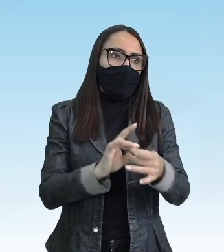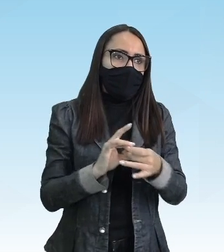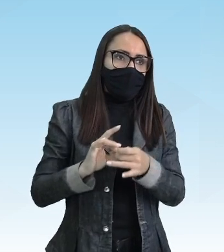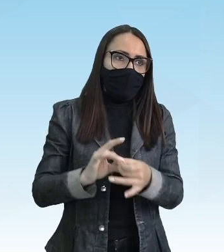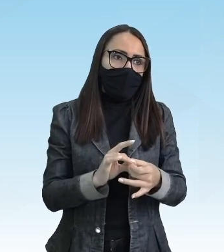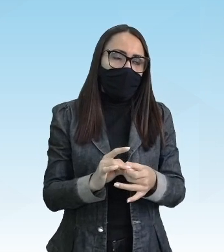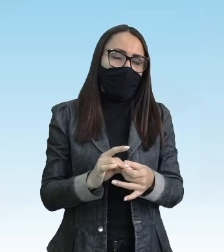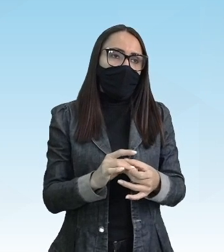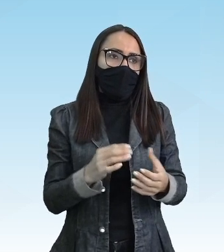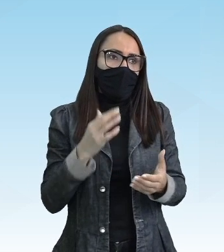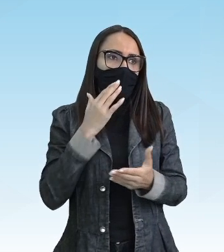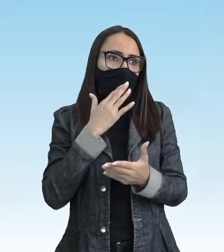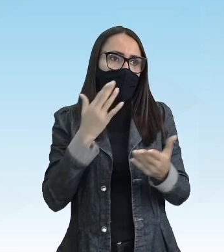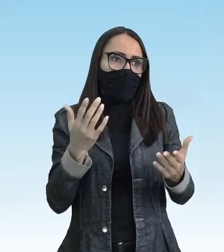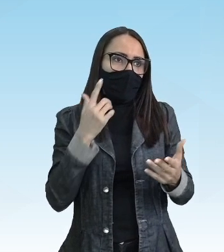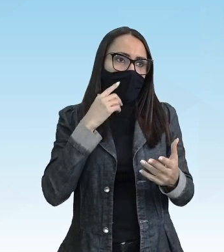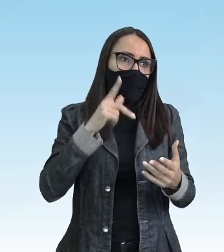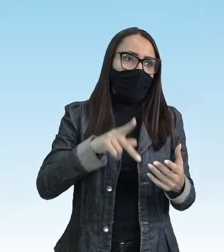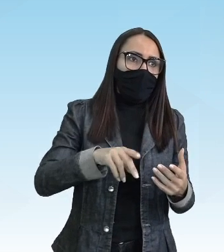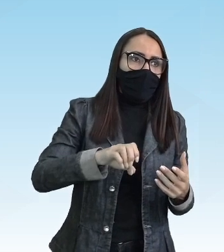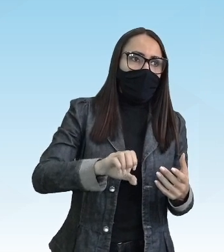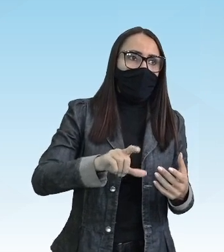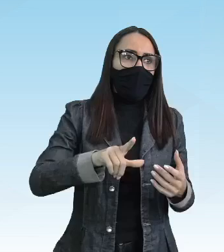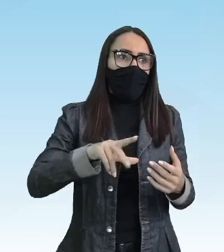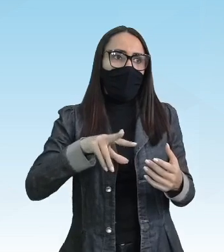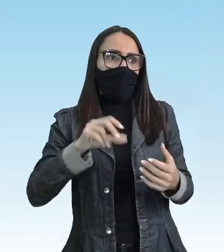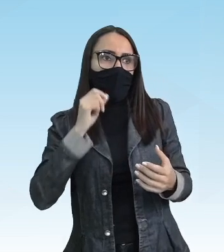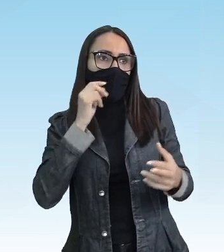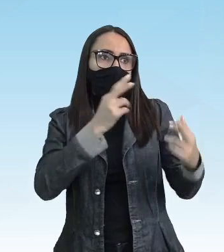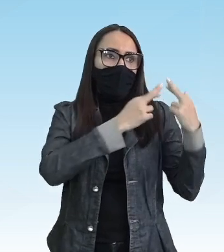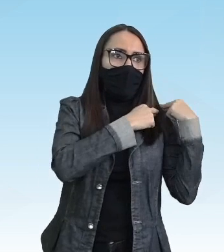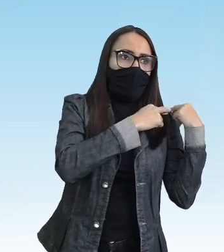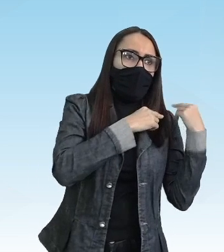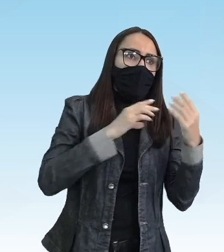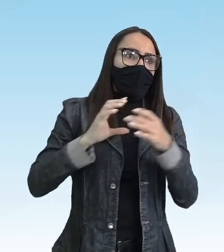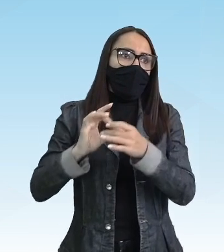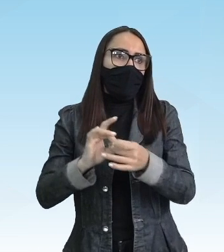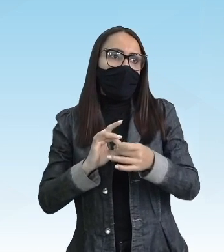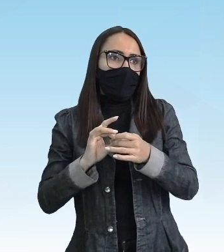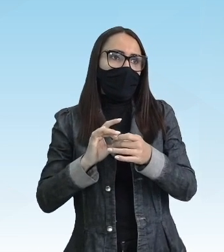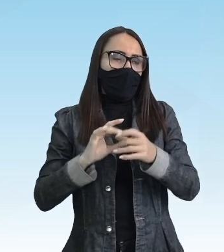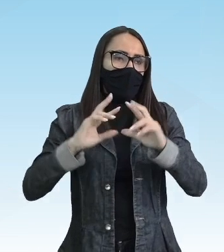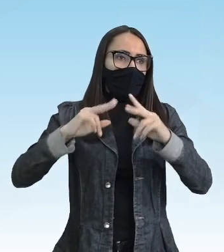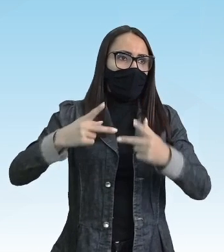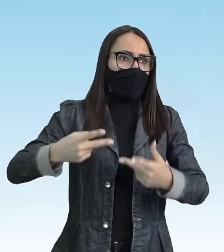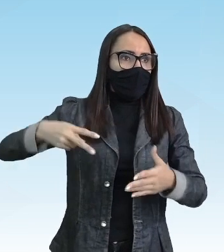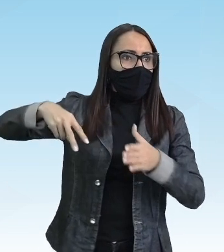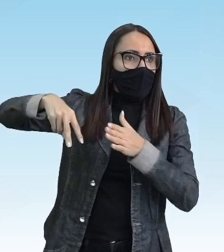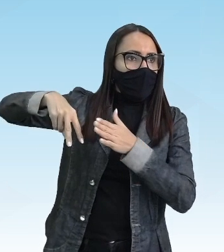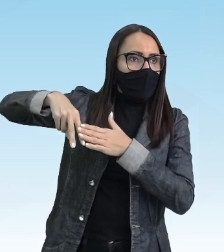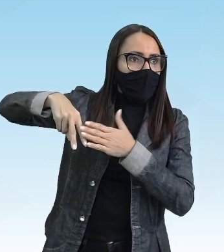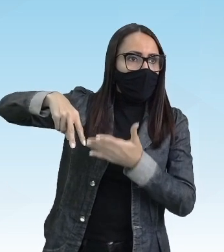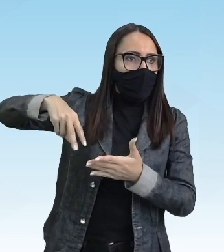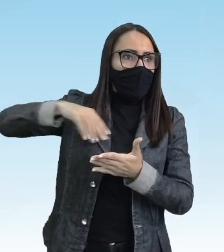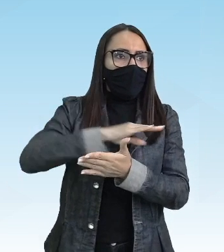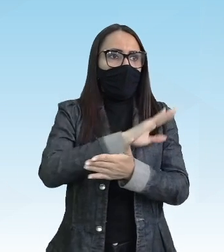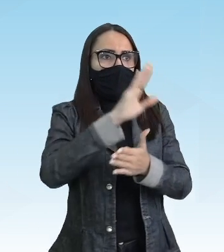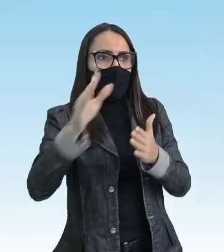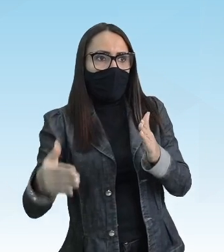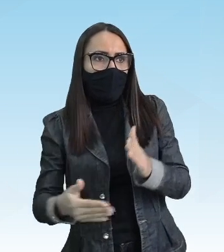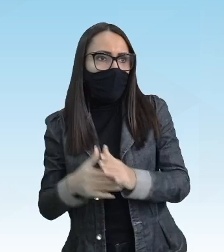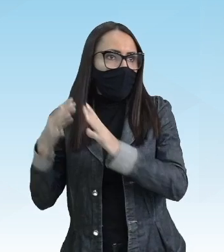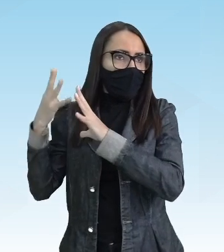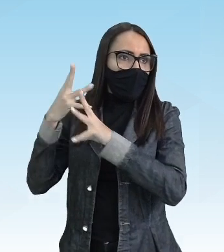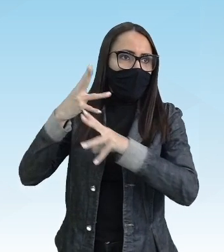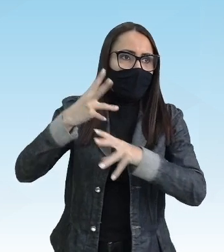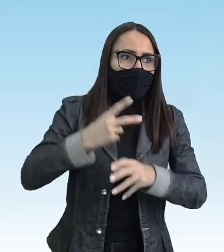superiores e a pélvica responsável por unir os membros inferiores. No total, a gente tem o